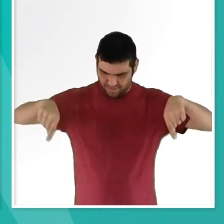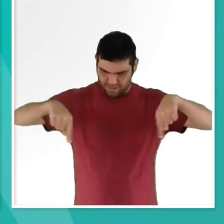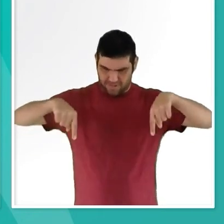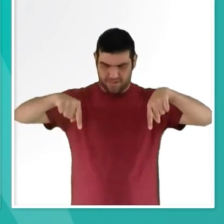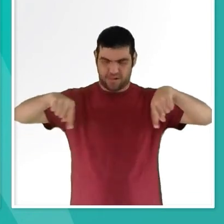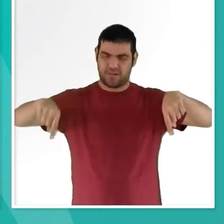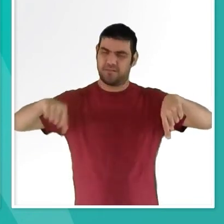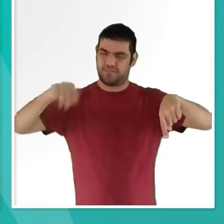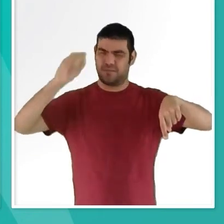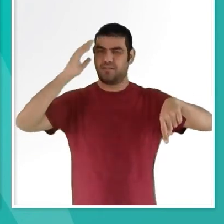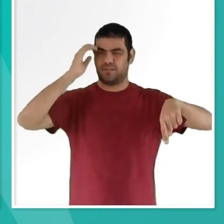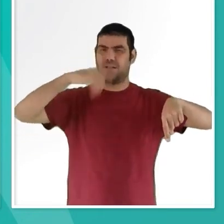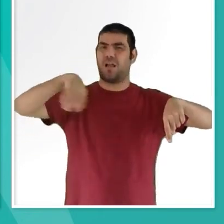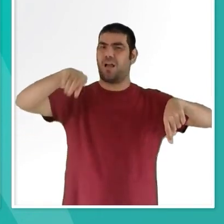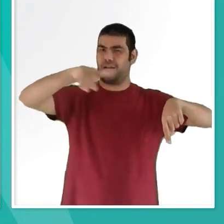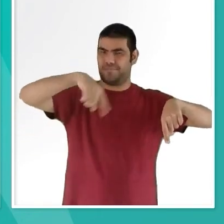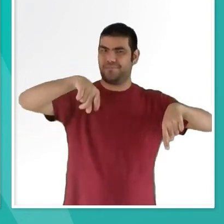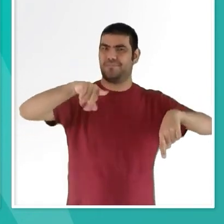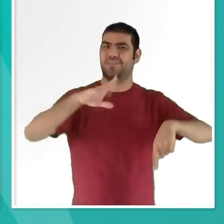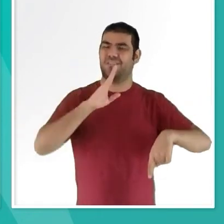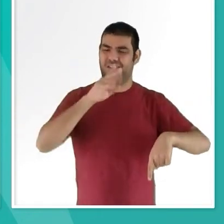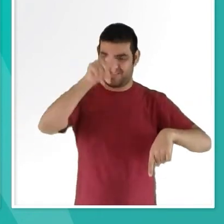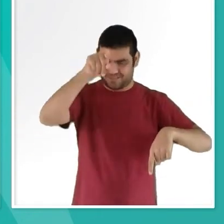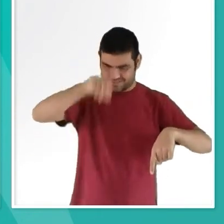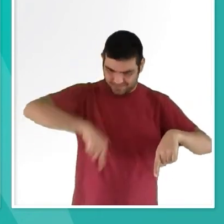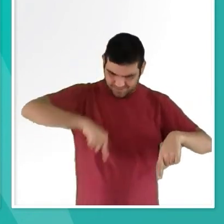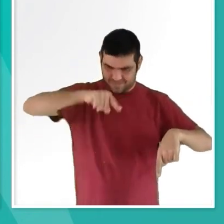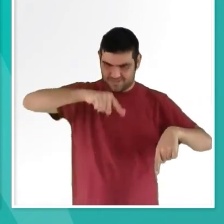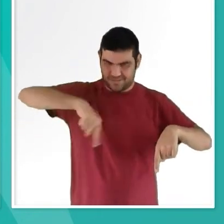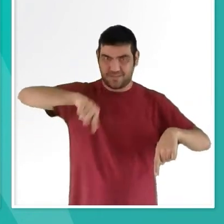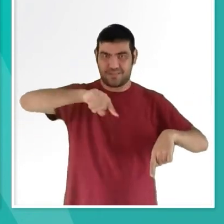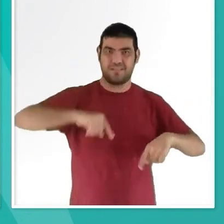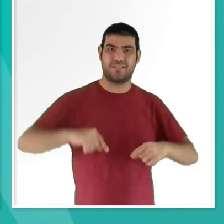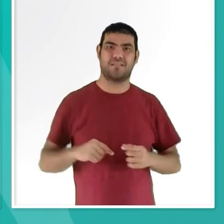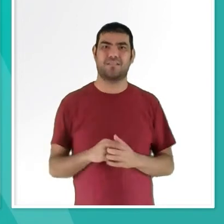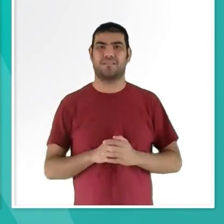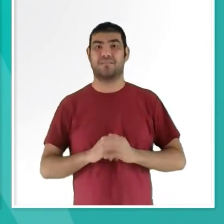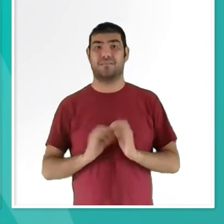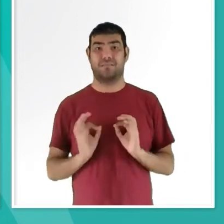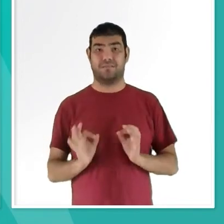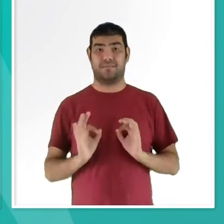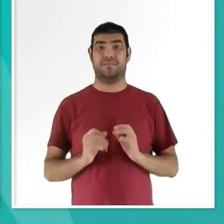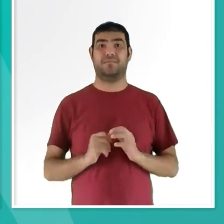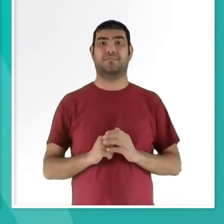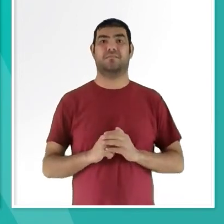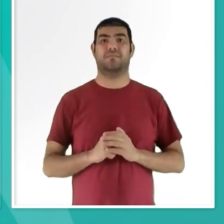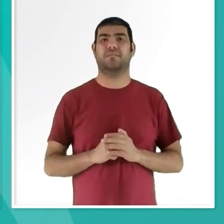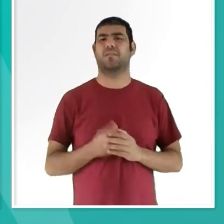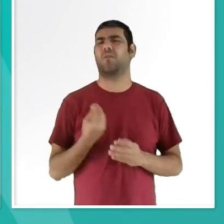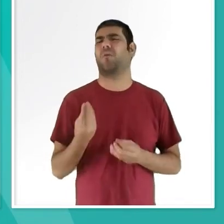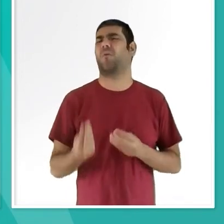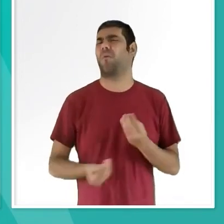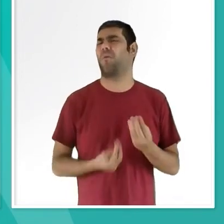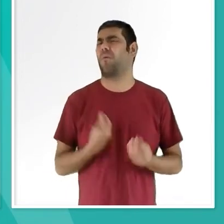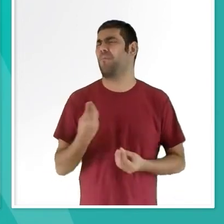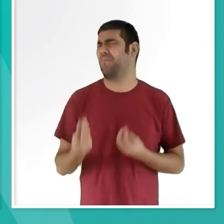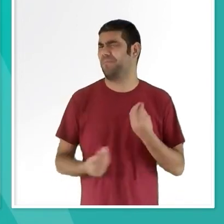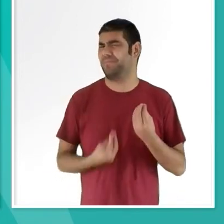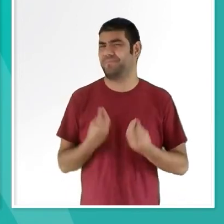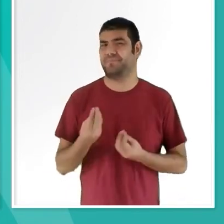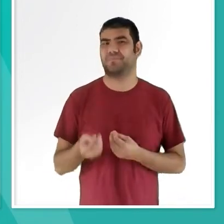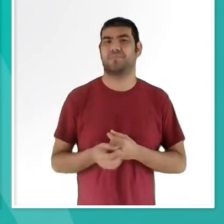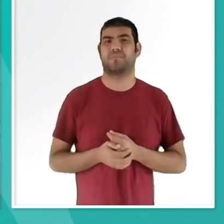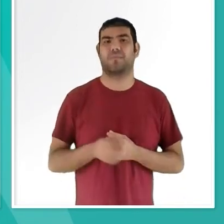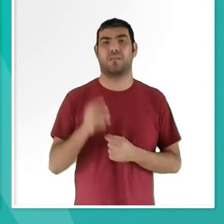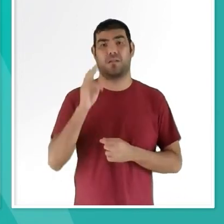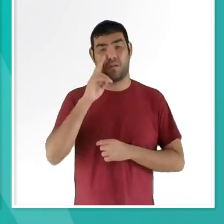mundo saberia fazer essas marcações, não é mesmo? Como é que é essa marcação? O campo ele é dividido